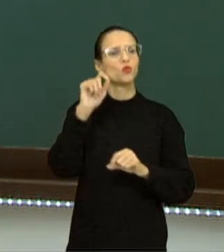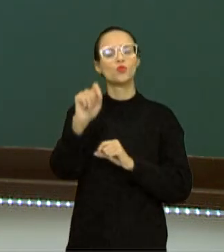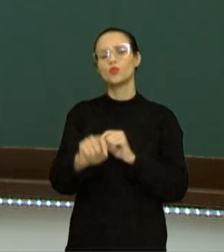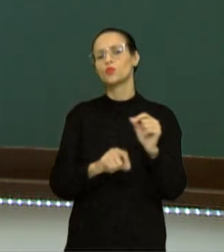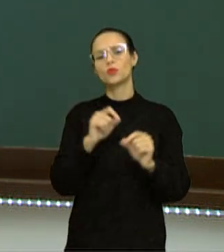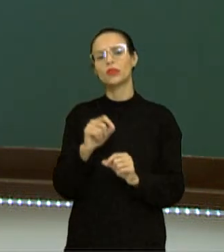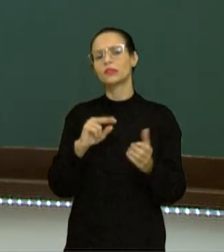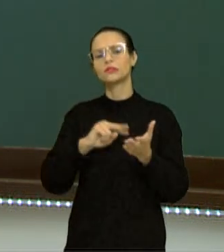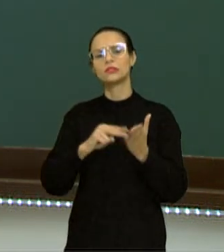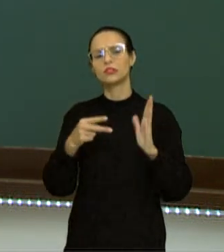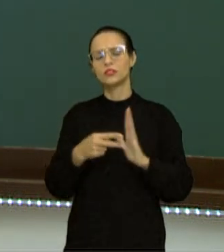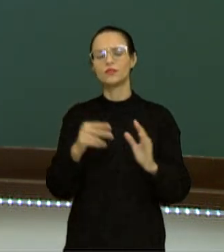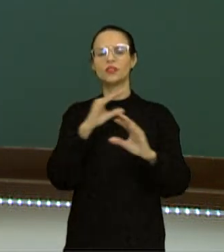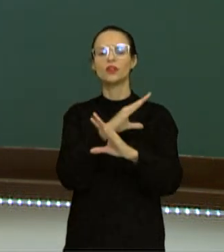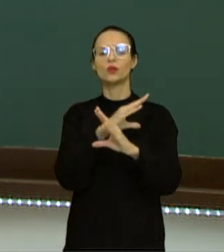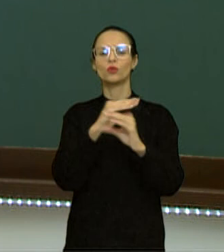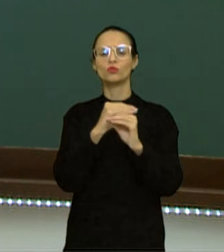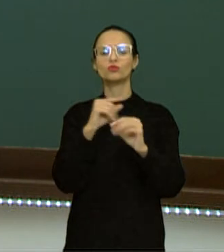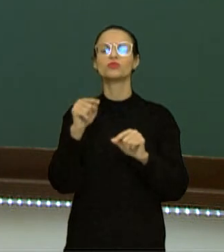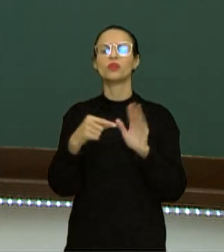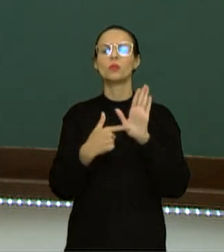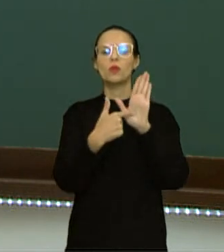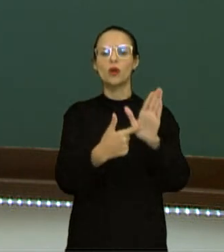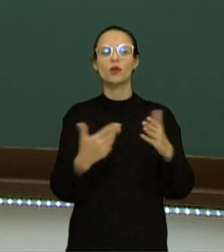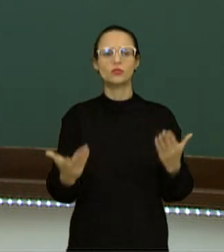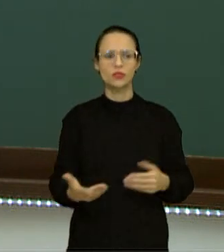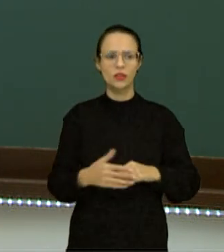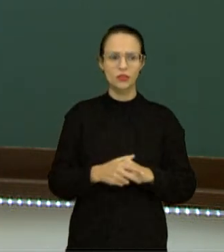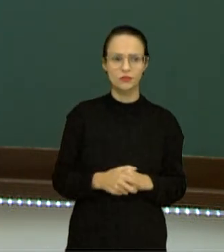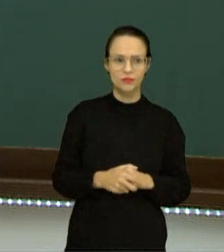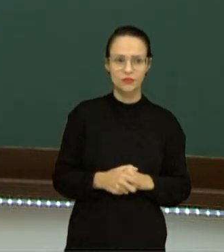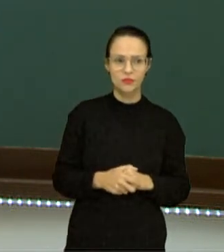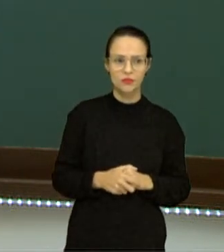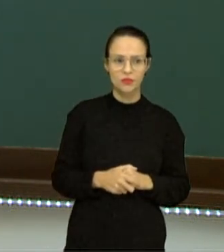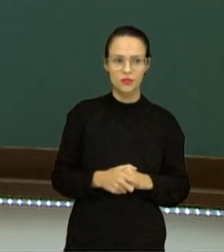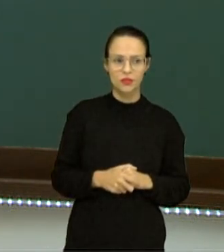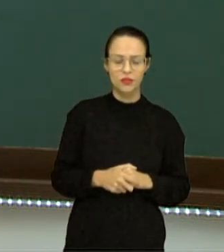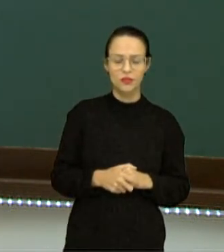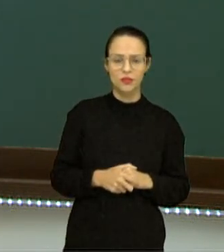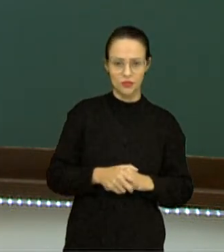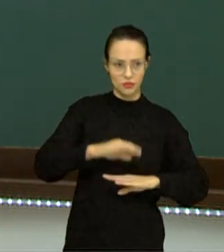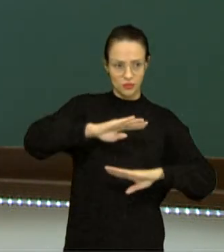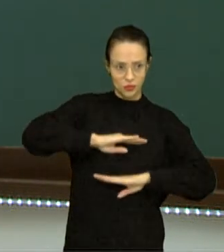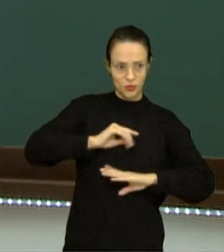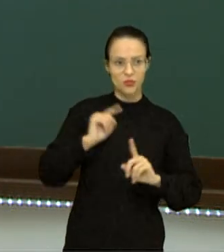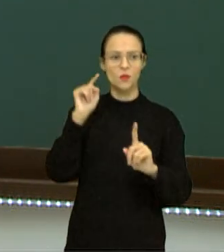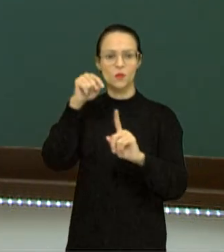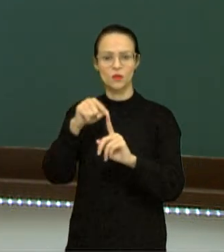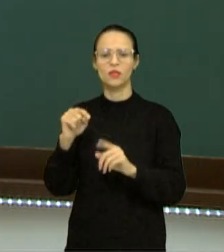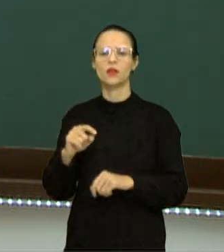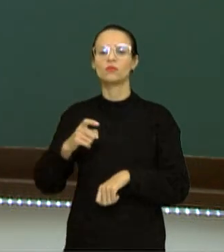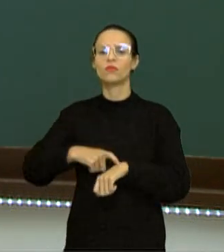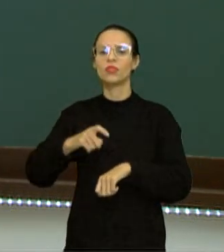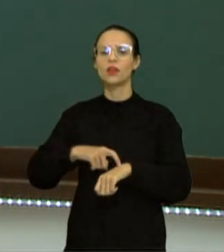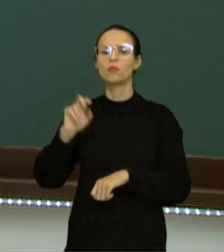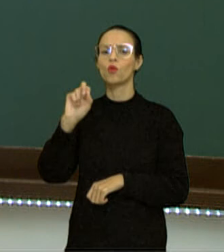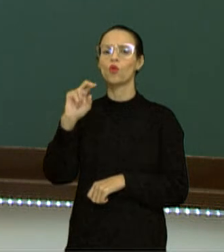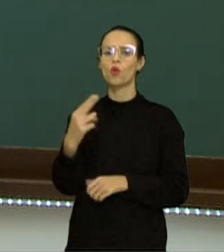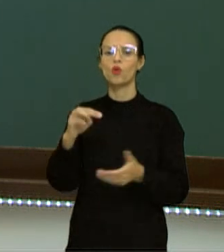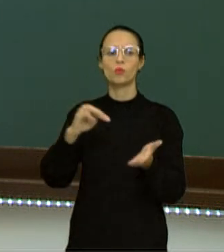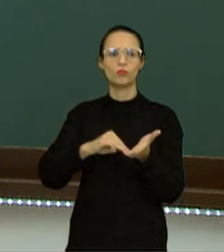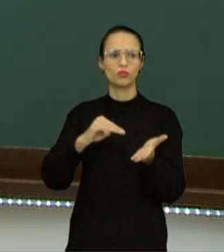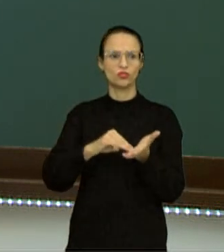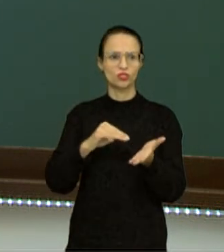essa conjunção exprime no período? Condição, finalidade, tempo ou causa? Vamos